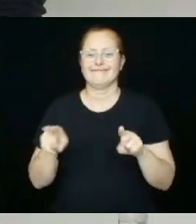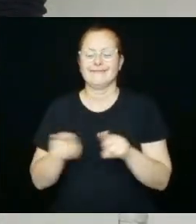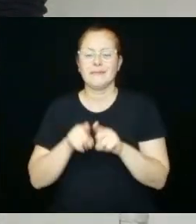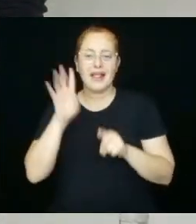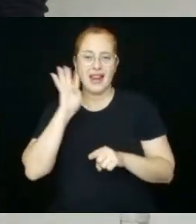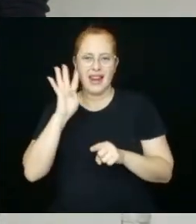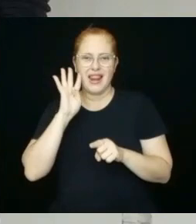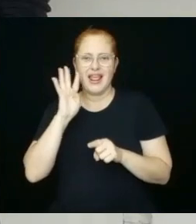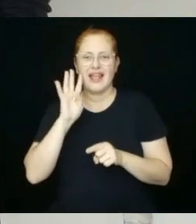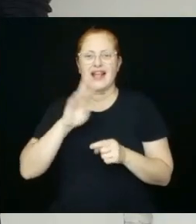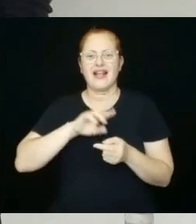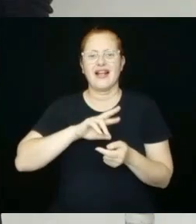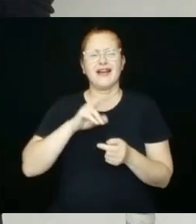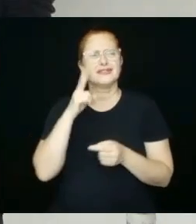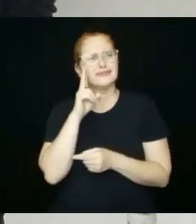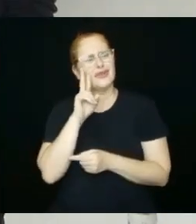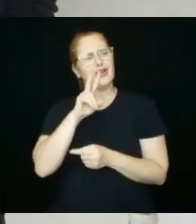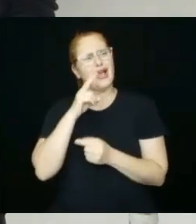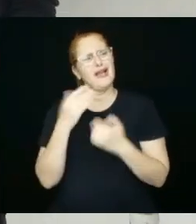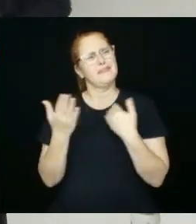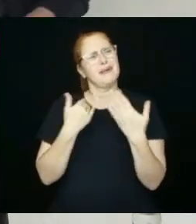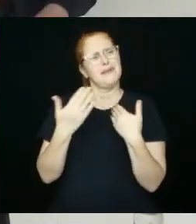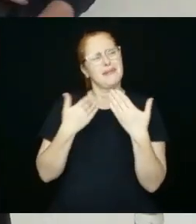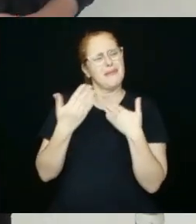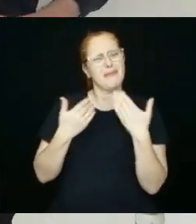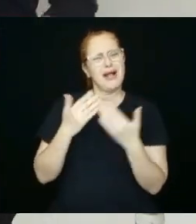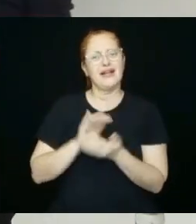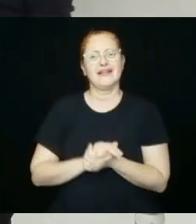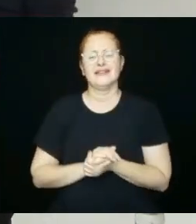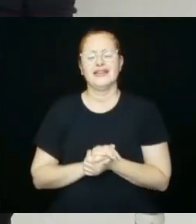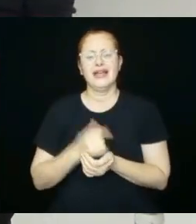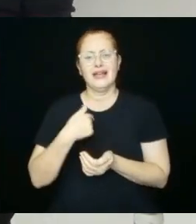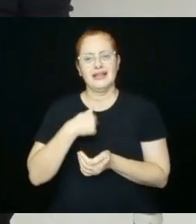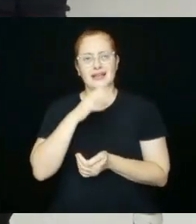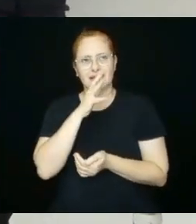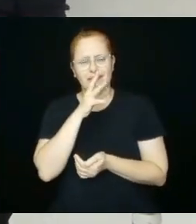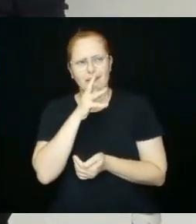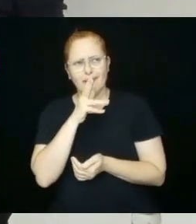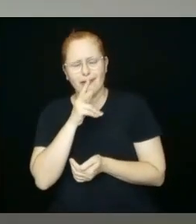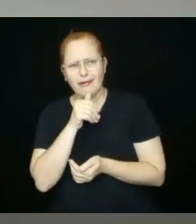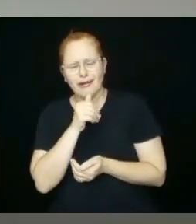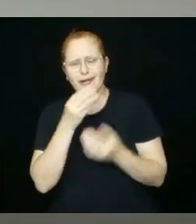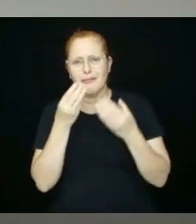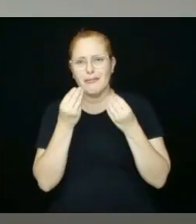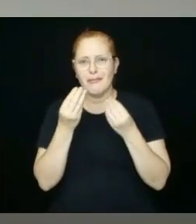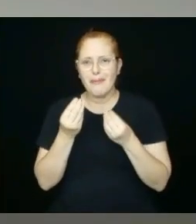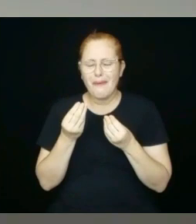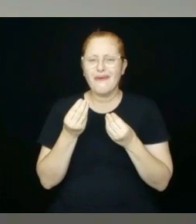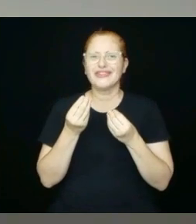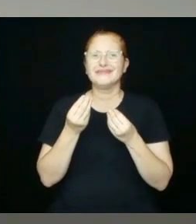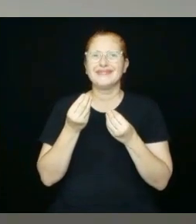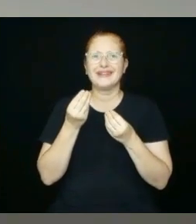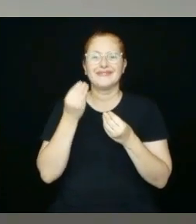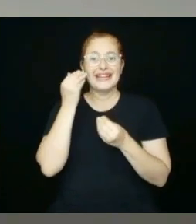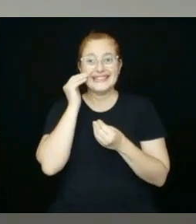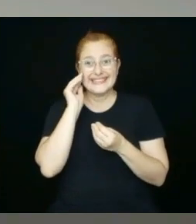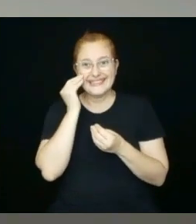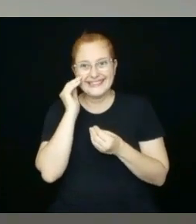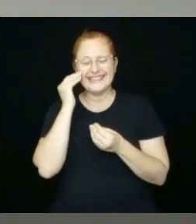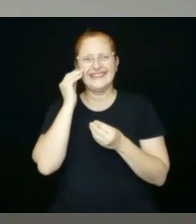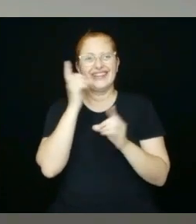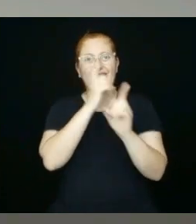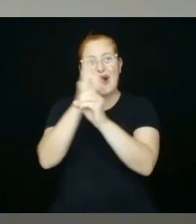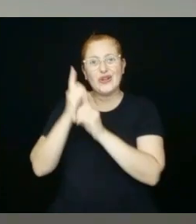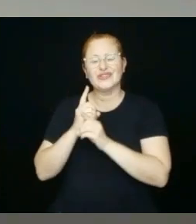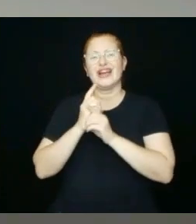também é legal, a gente várias vezes ficava aqui olhando e conversando, né? Sim. E eu demorei um monte para achar um dos elementos, eu não vou dizer, vocês têm